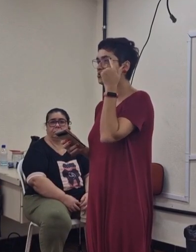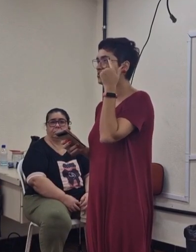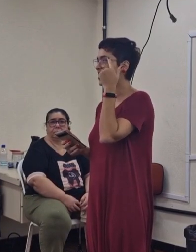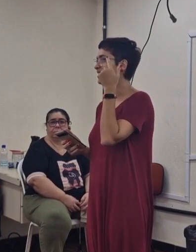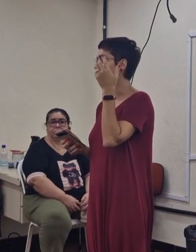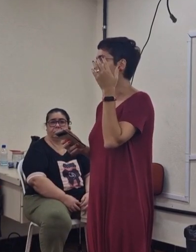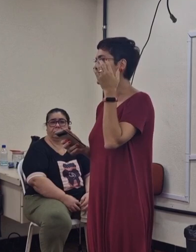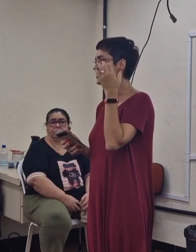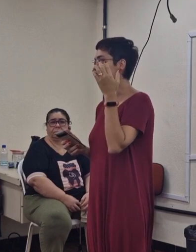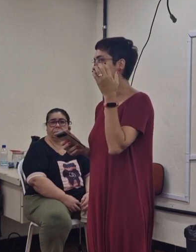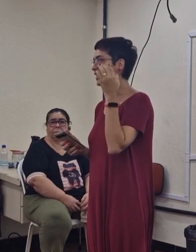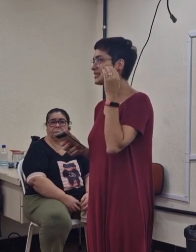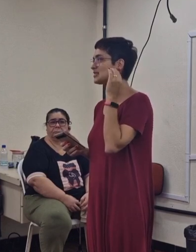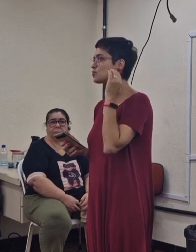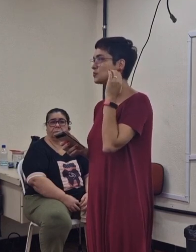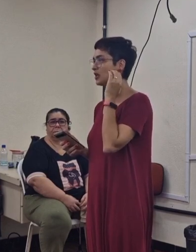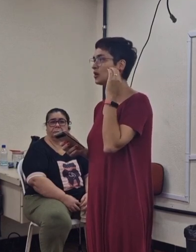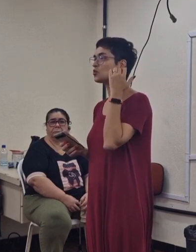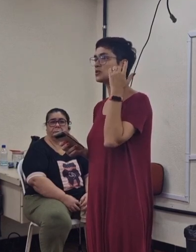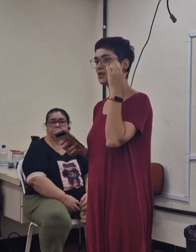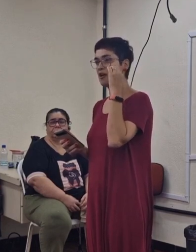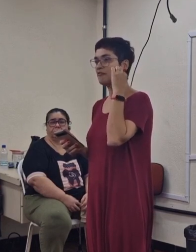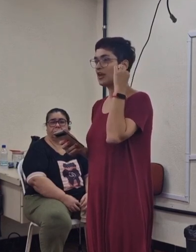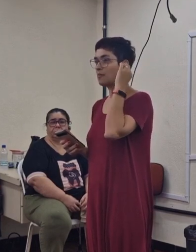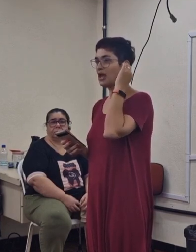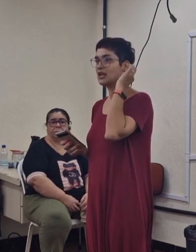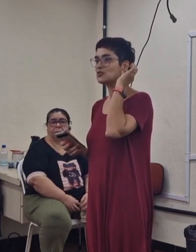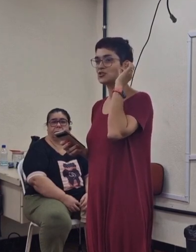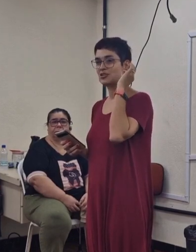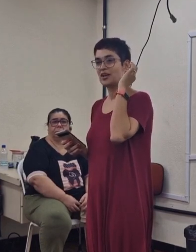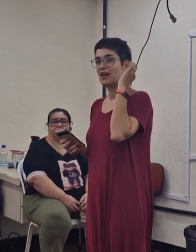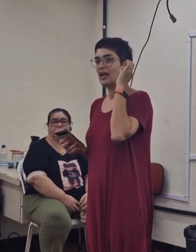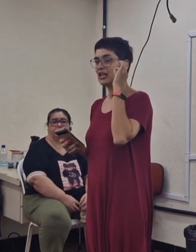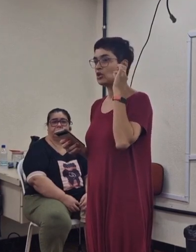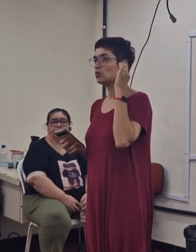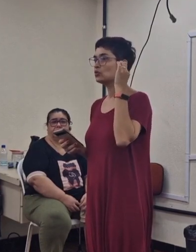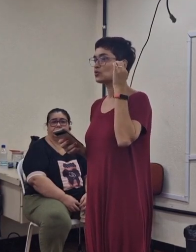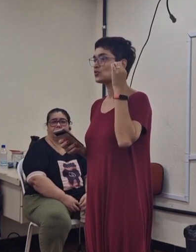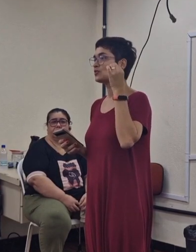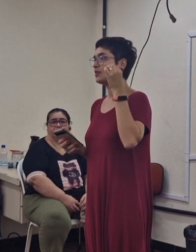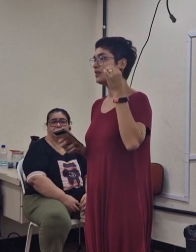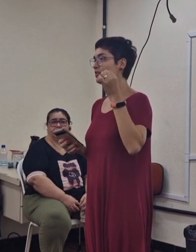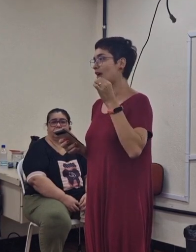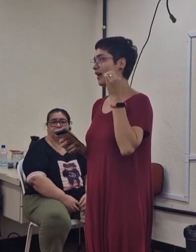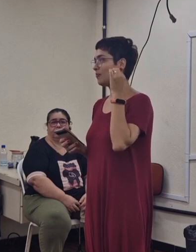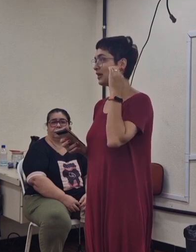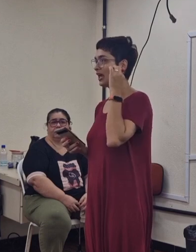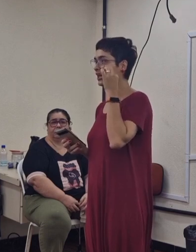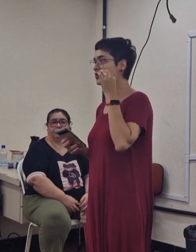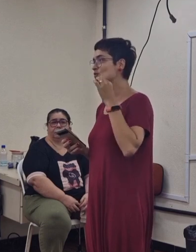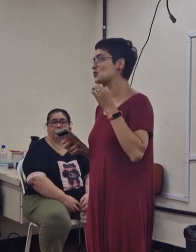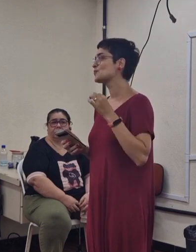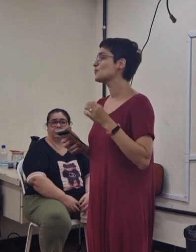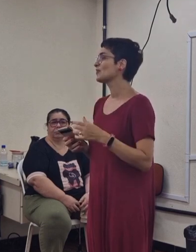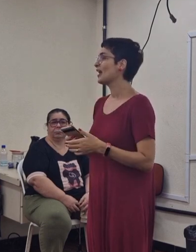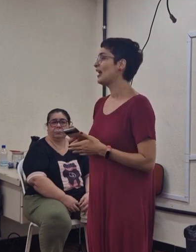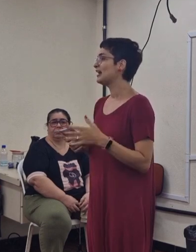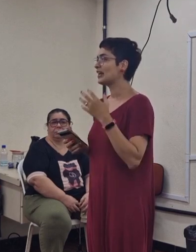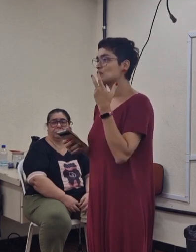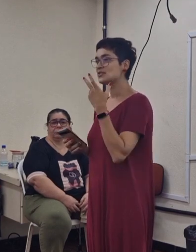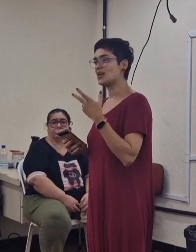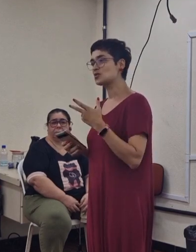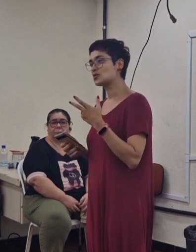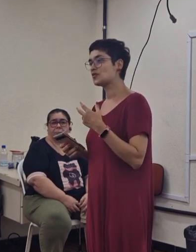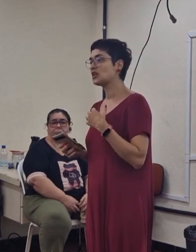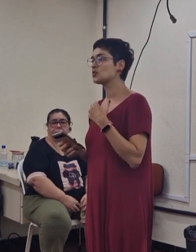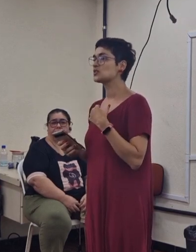aro, não sei, lá, talvez, uns brincos vermelhos, redondos, pequenos.